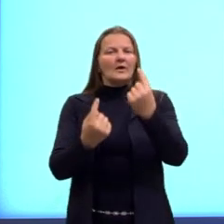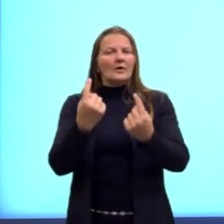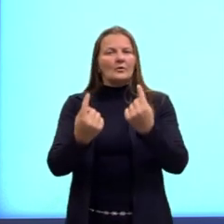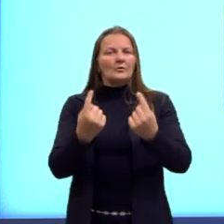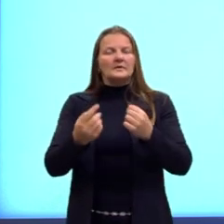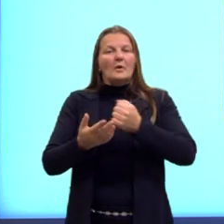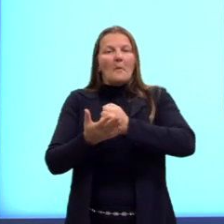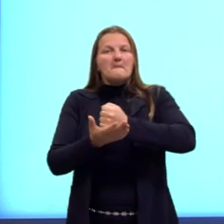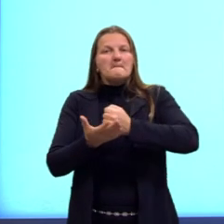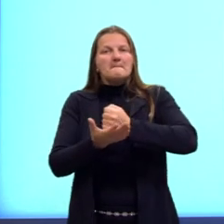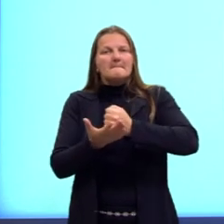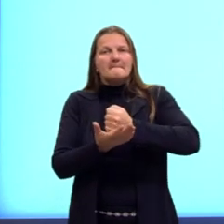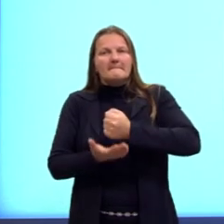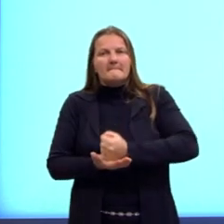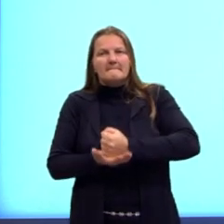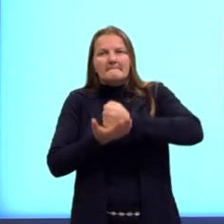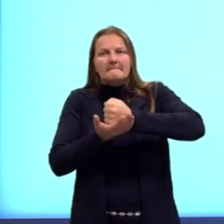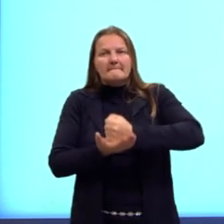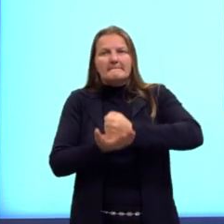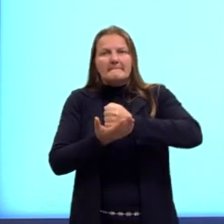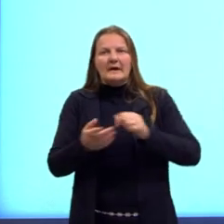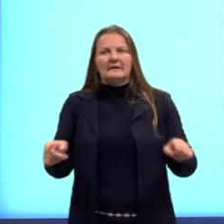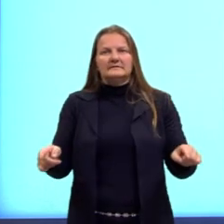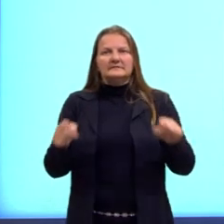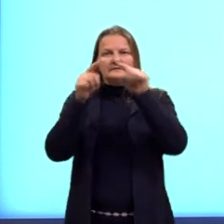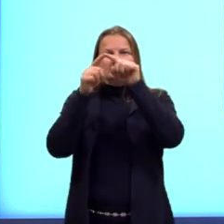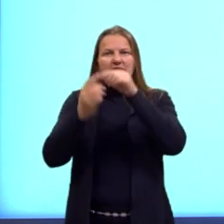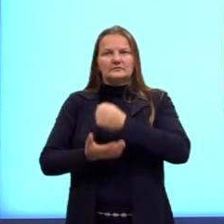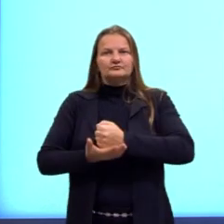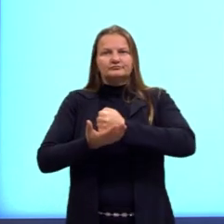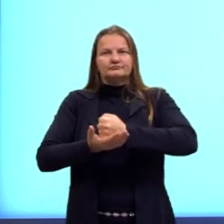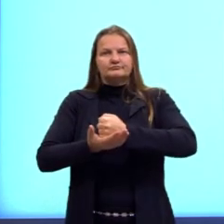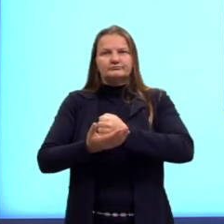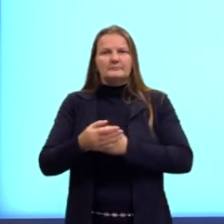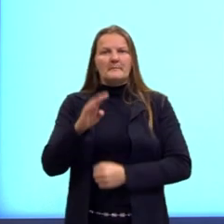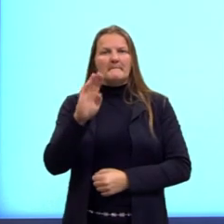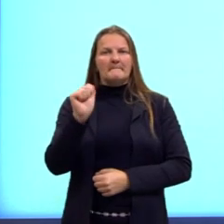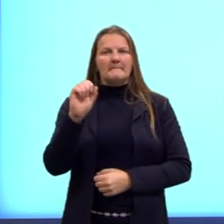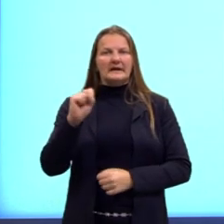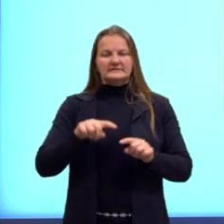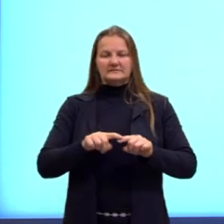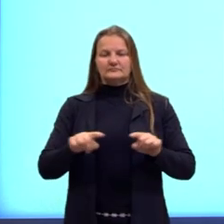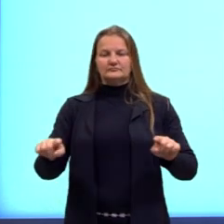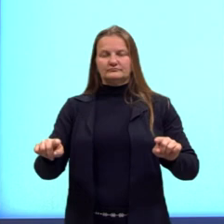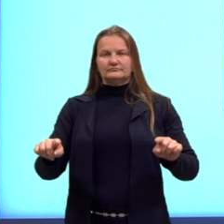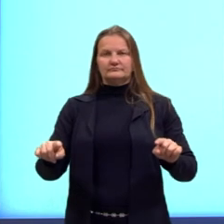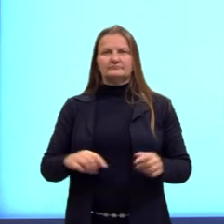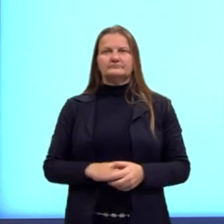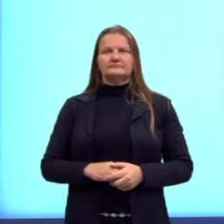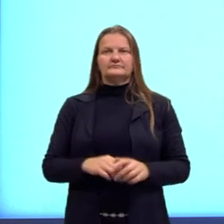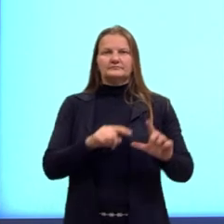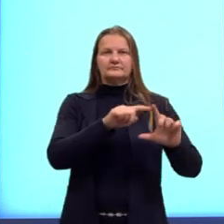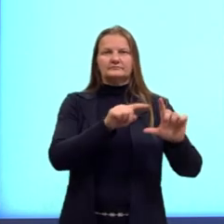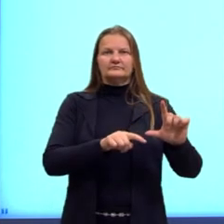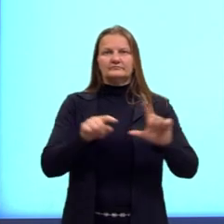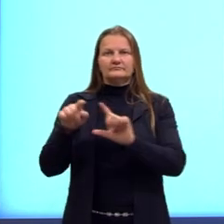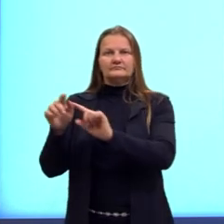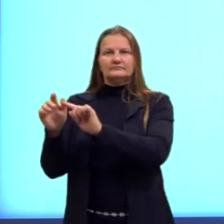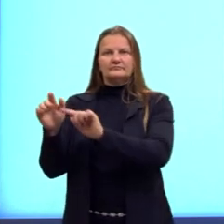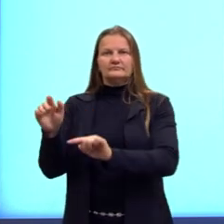temos como base tá e dizemos que os ângulos da base também são iguais então